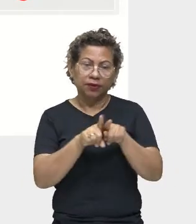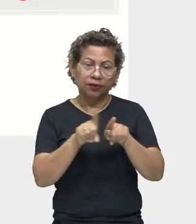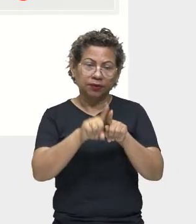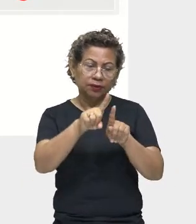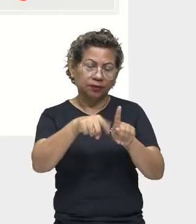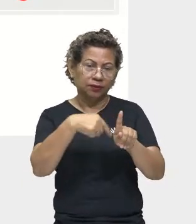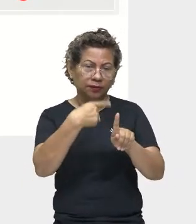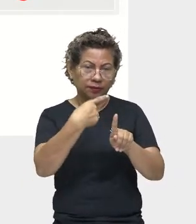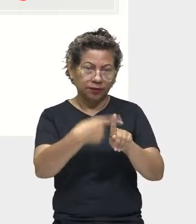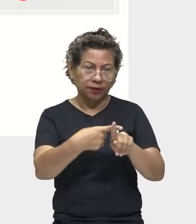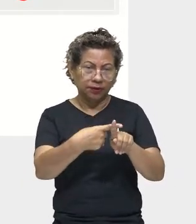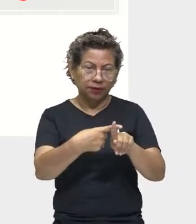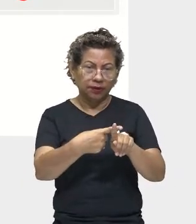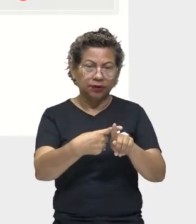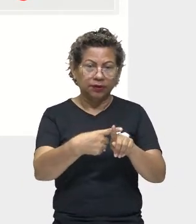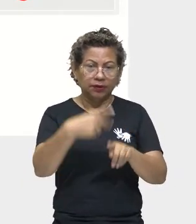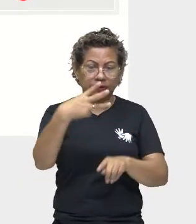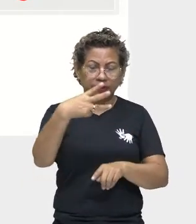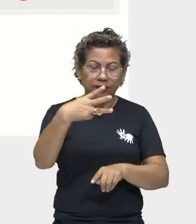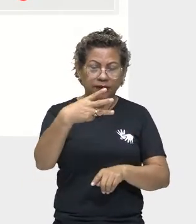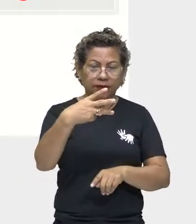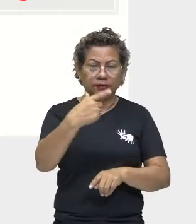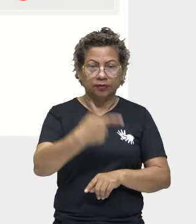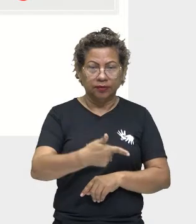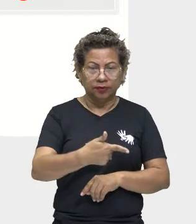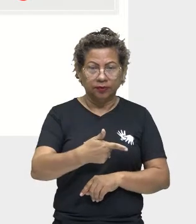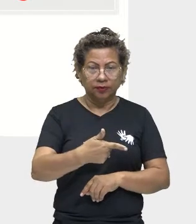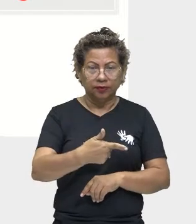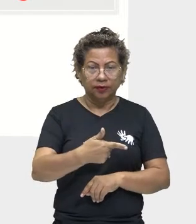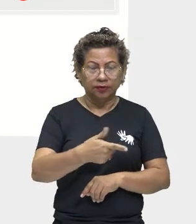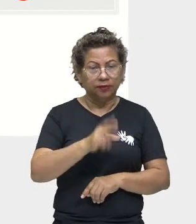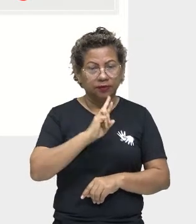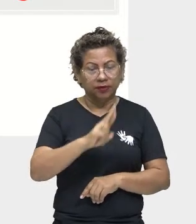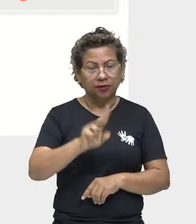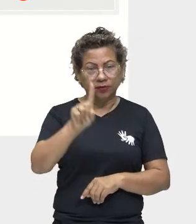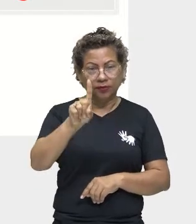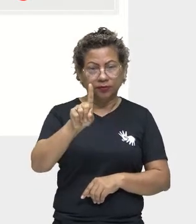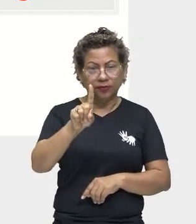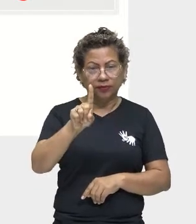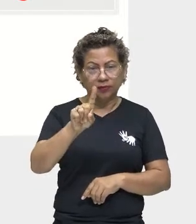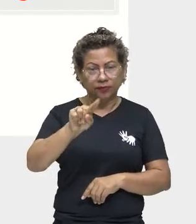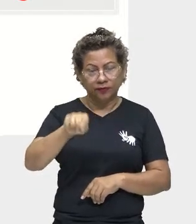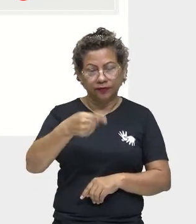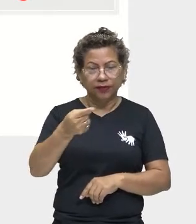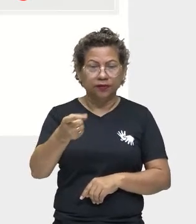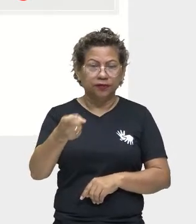3 sobre 2 vai dar 1,5x.